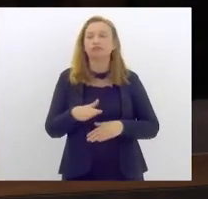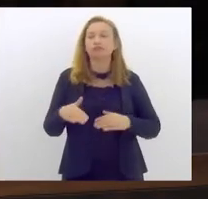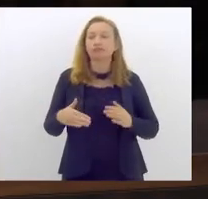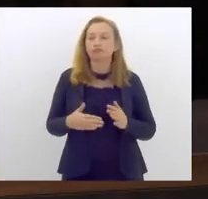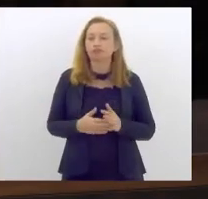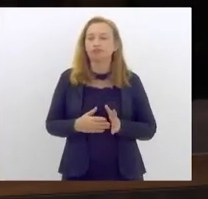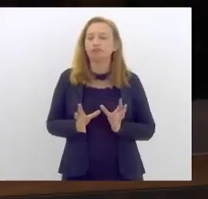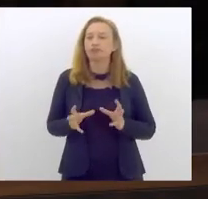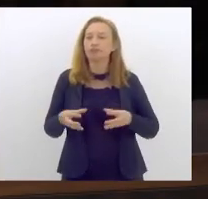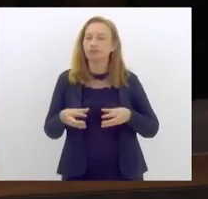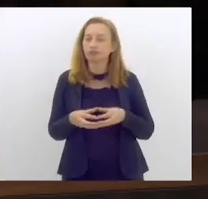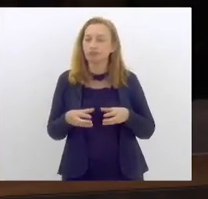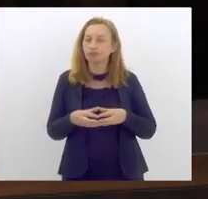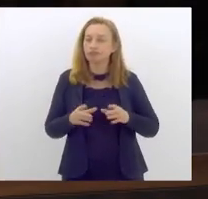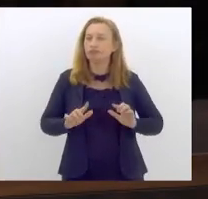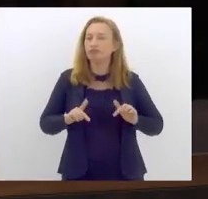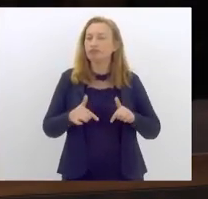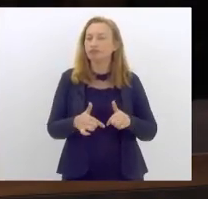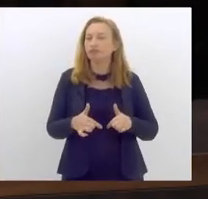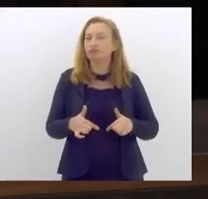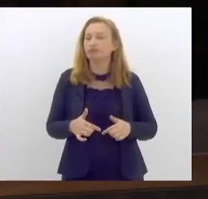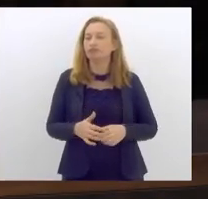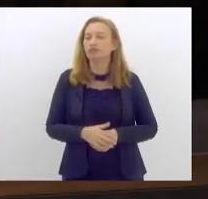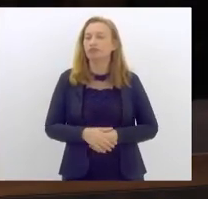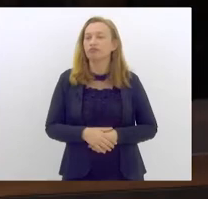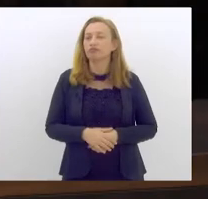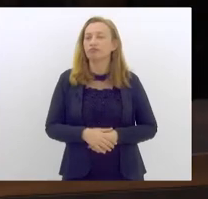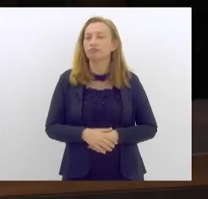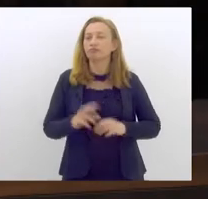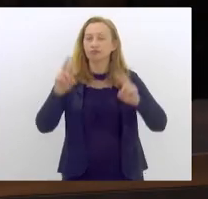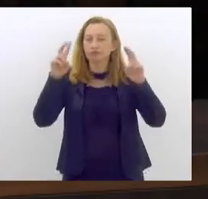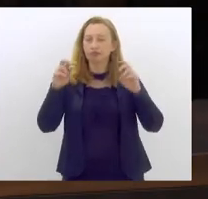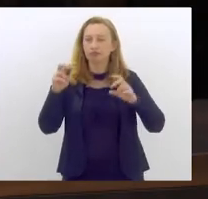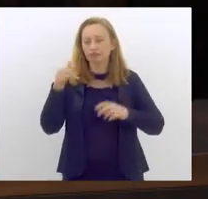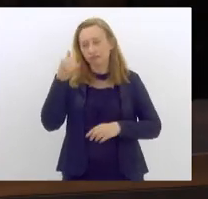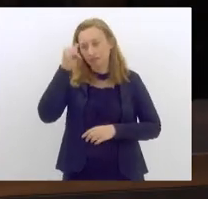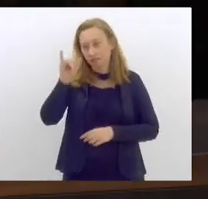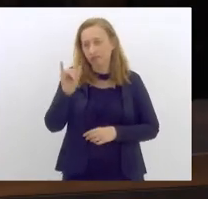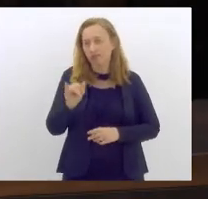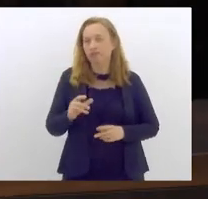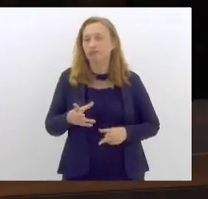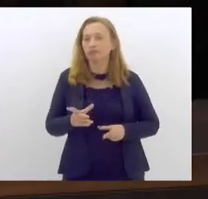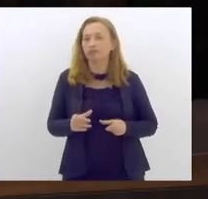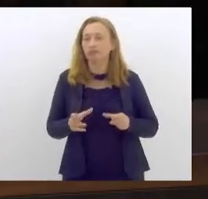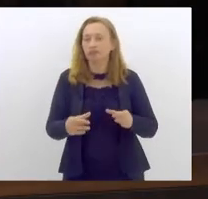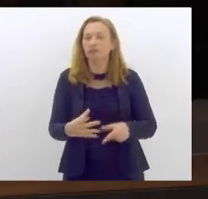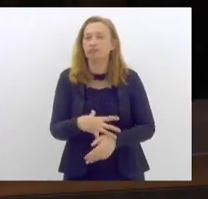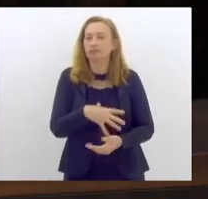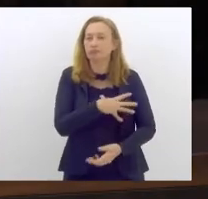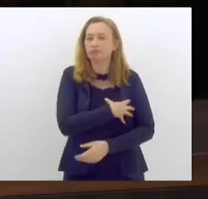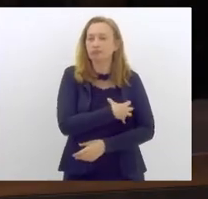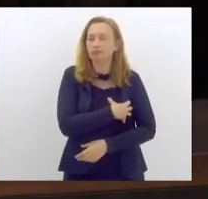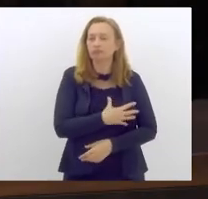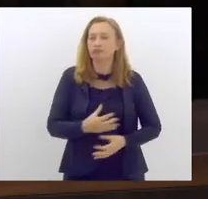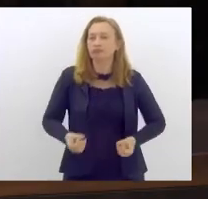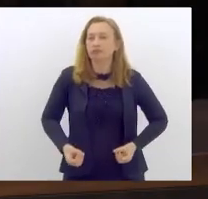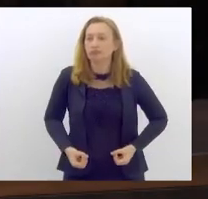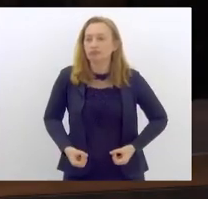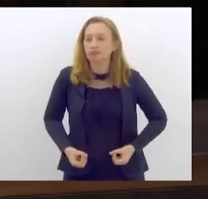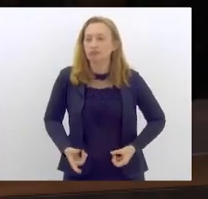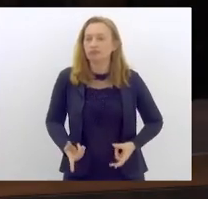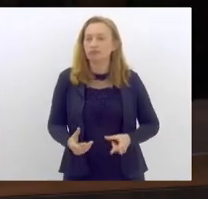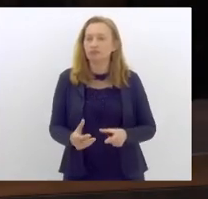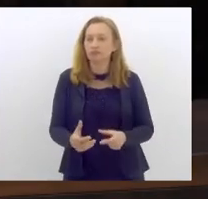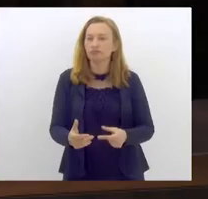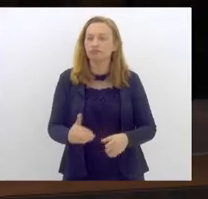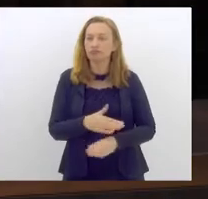esse Conjunto das ações estar aí o tema da prevenção do câncer de mamas e do colo do útero